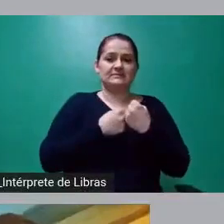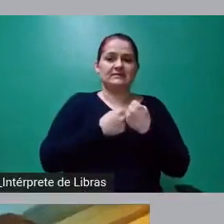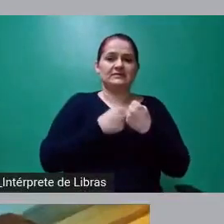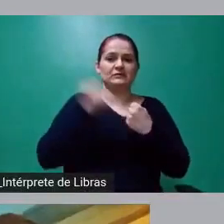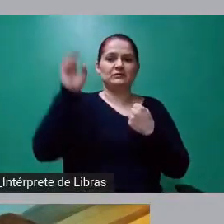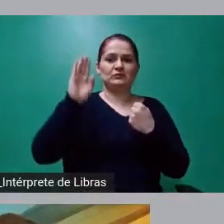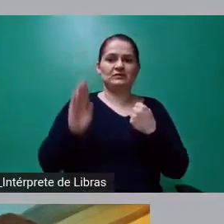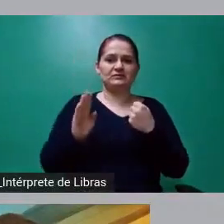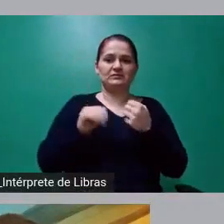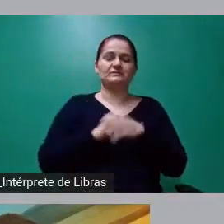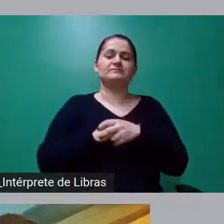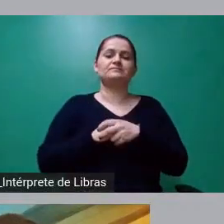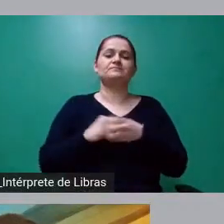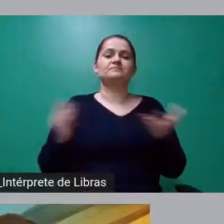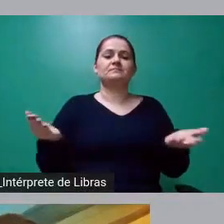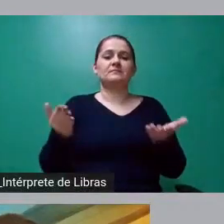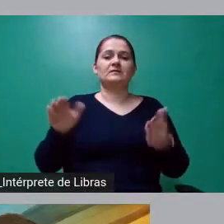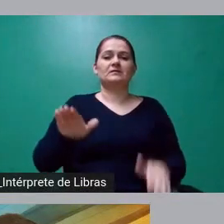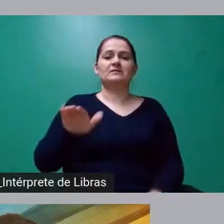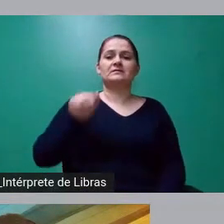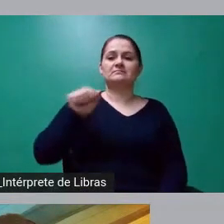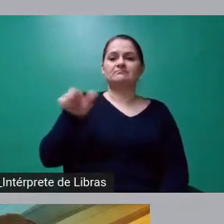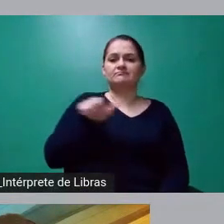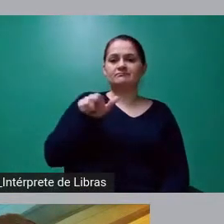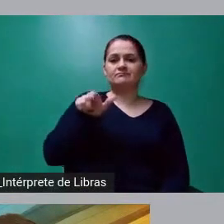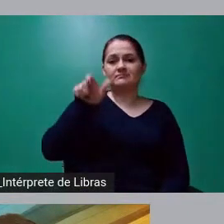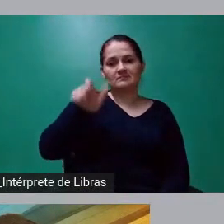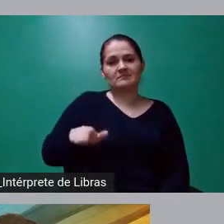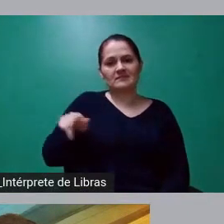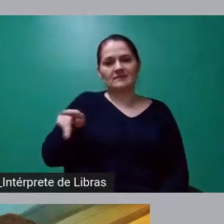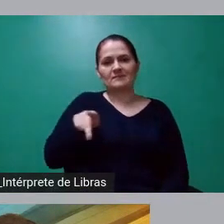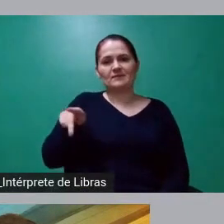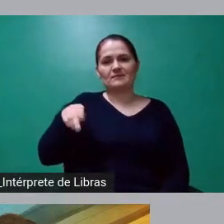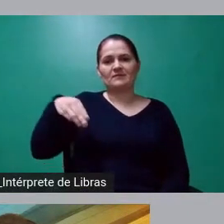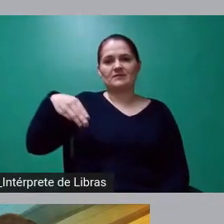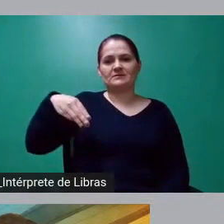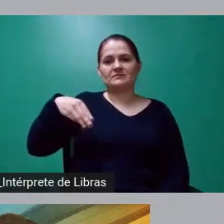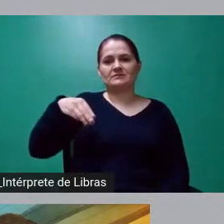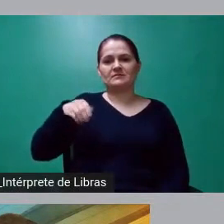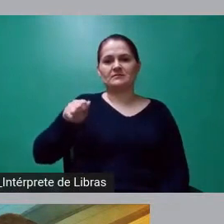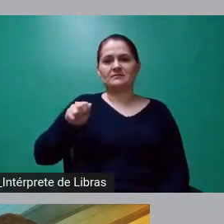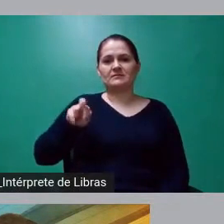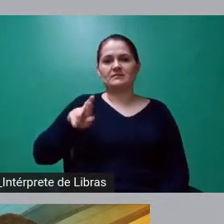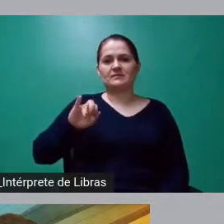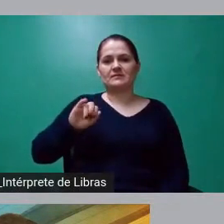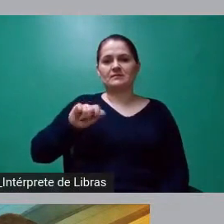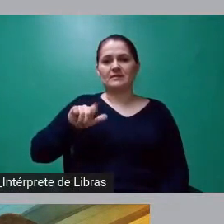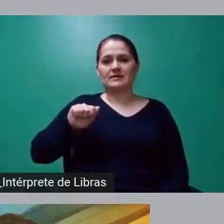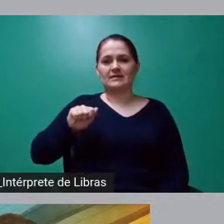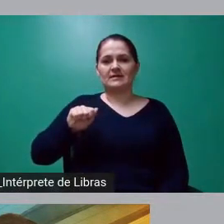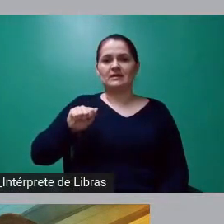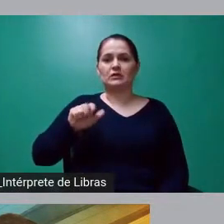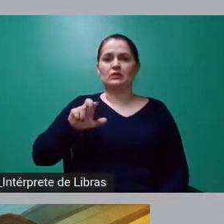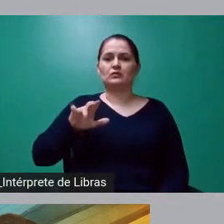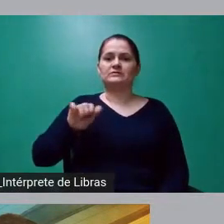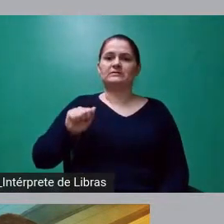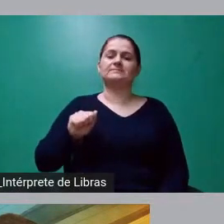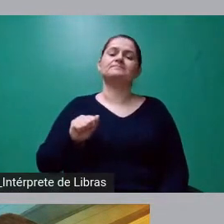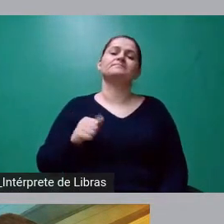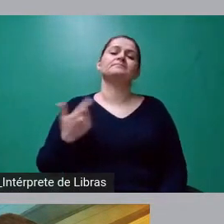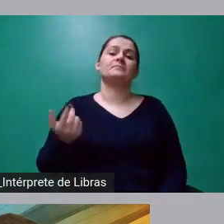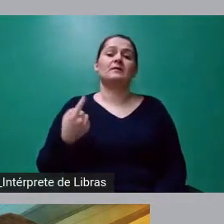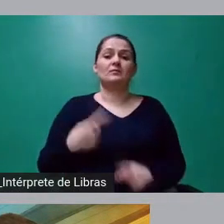Vamos agora à palestra da professora Maria Lúcia Fatorelli com o tema Auditoria da Dívida como ferramenta